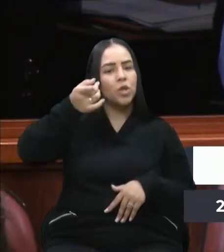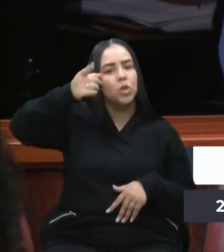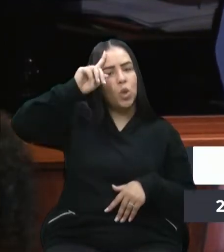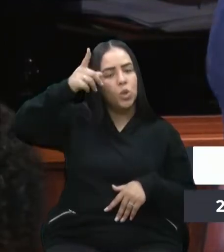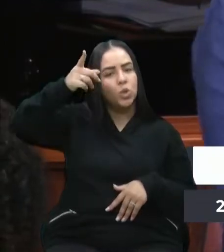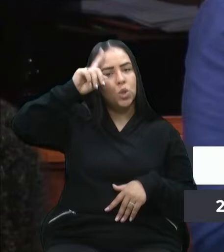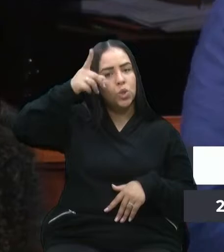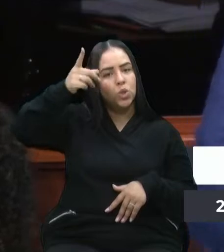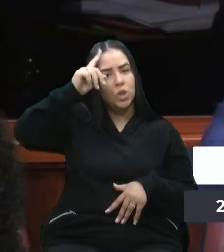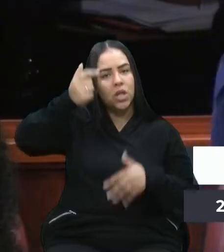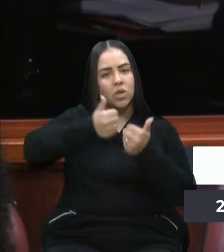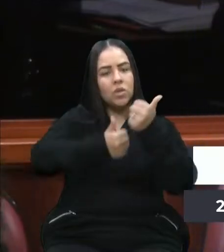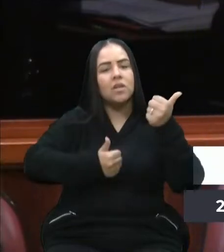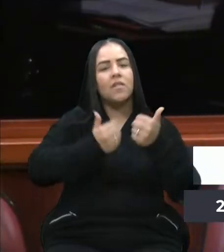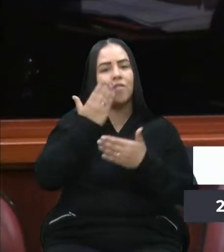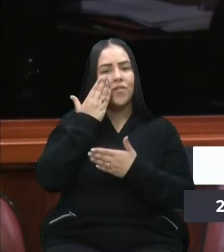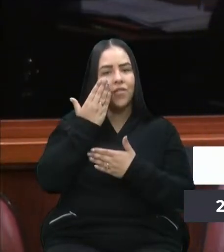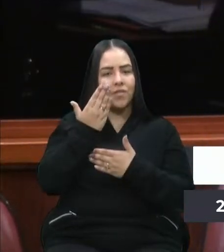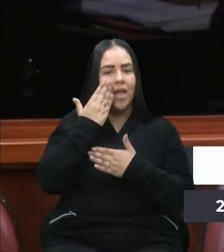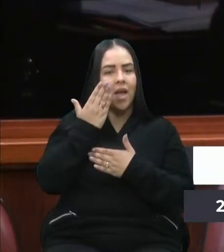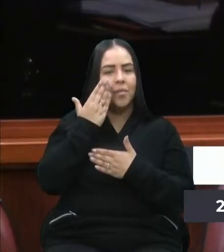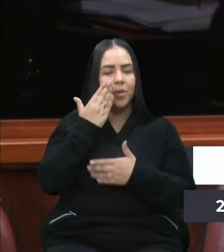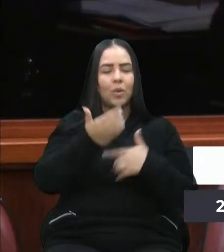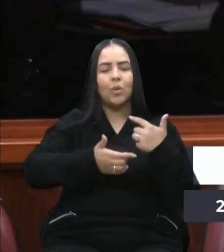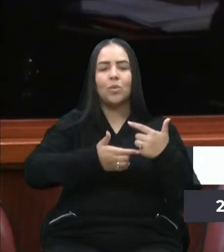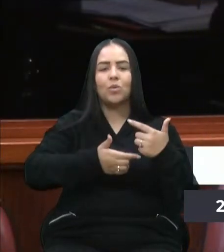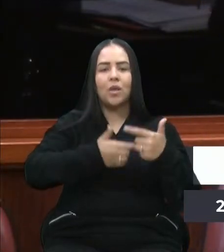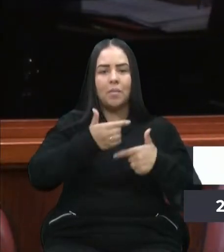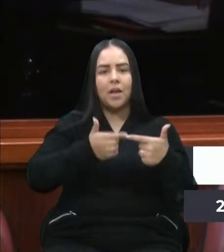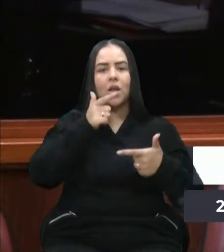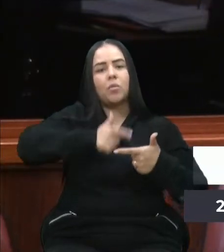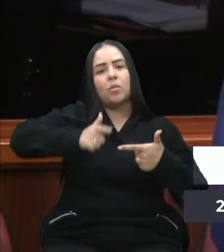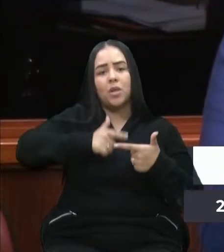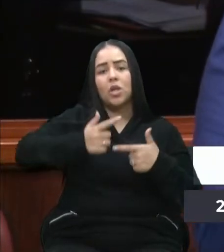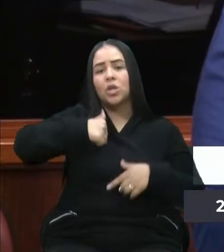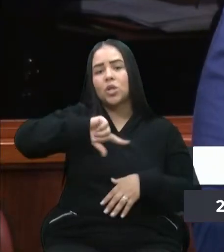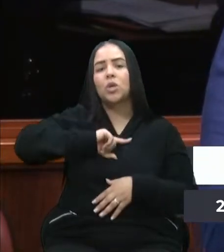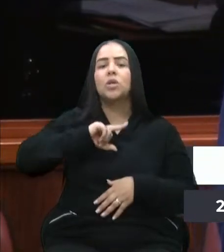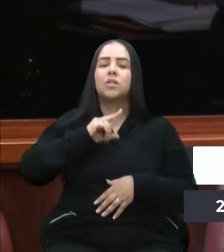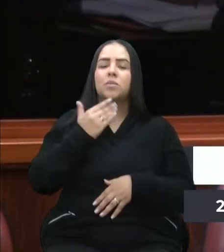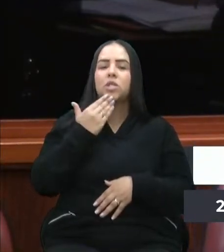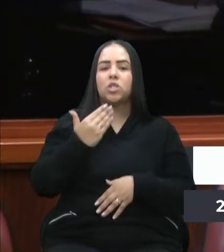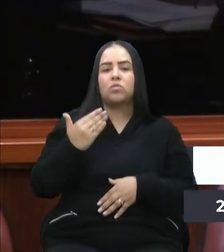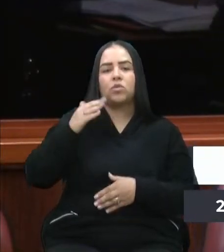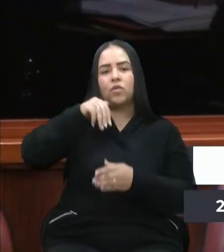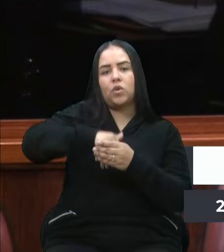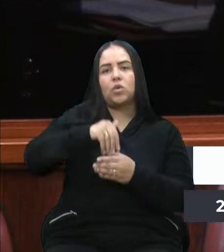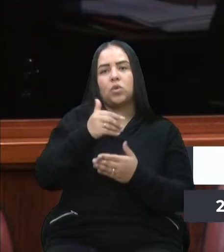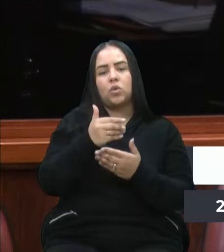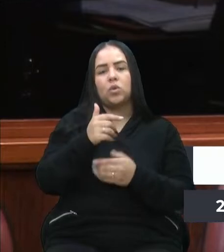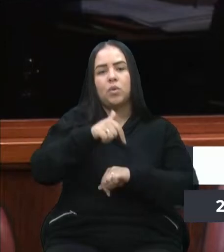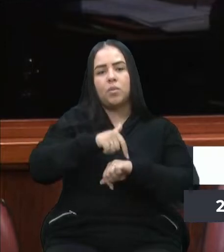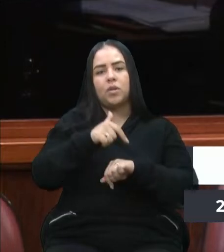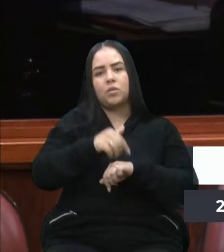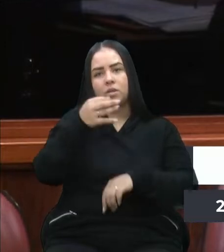diariamente enfrentando os problemas. É por isso que nós orientamos e solicitamos o voto favorável no momento